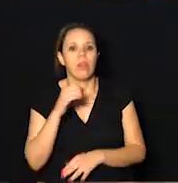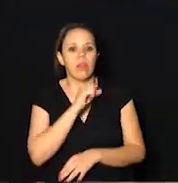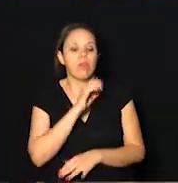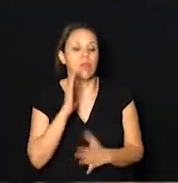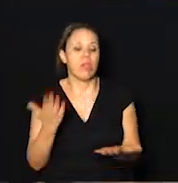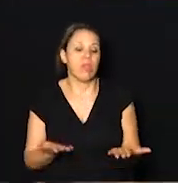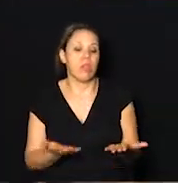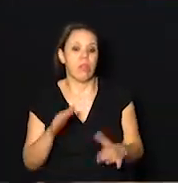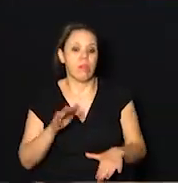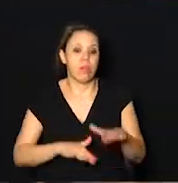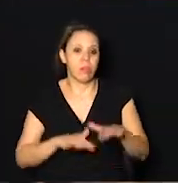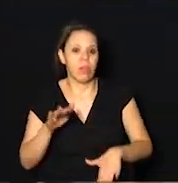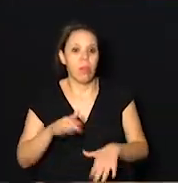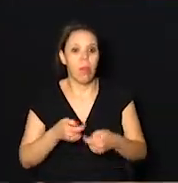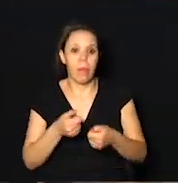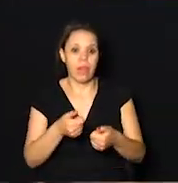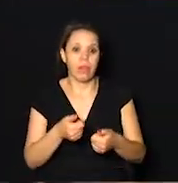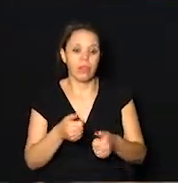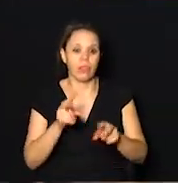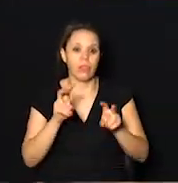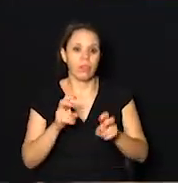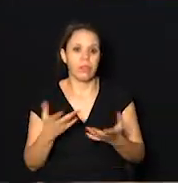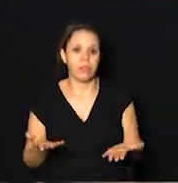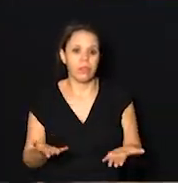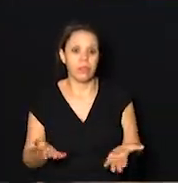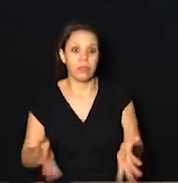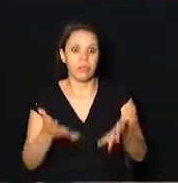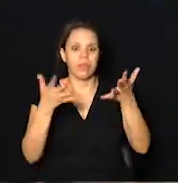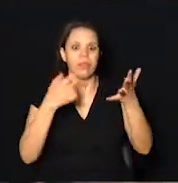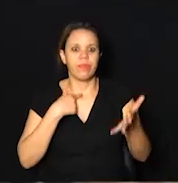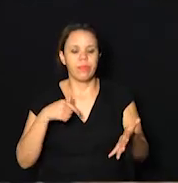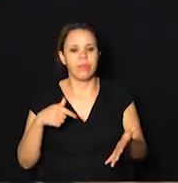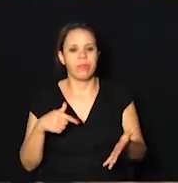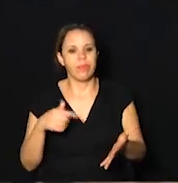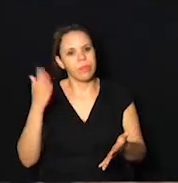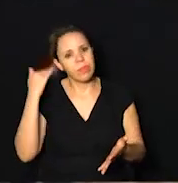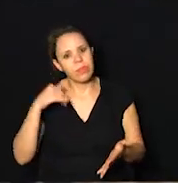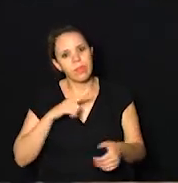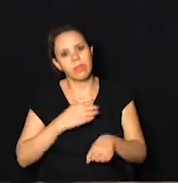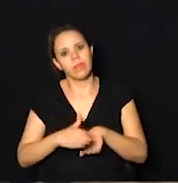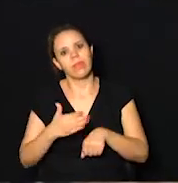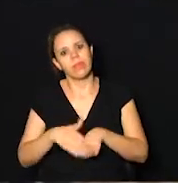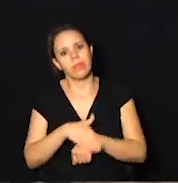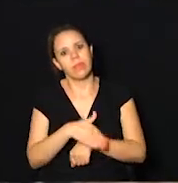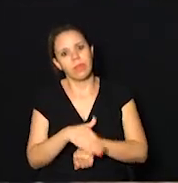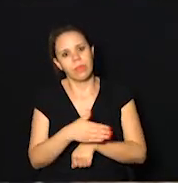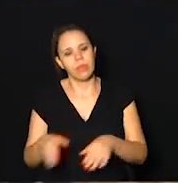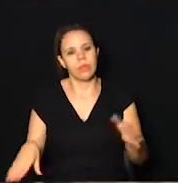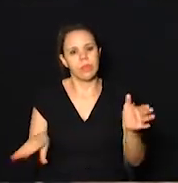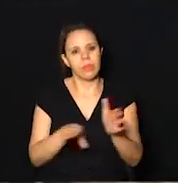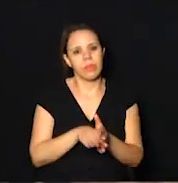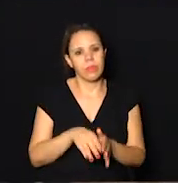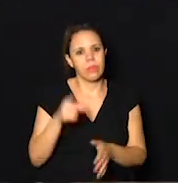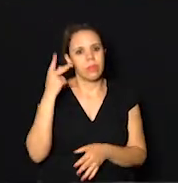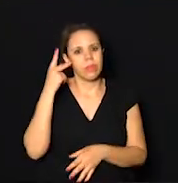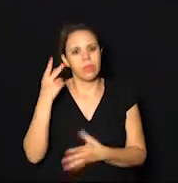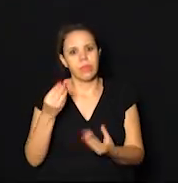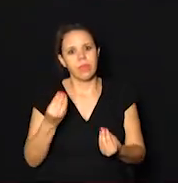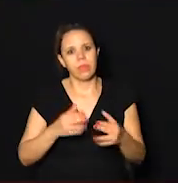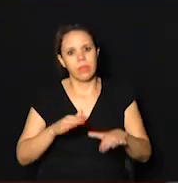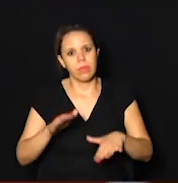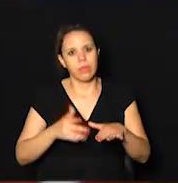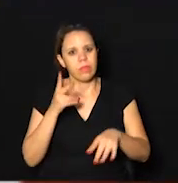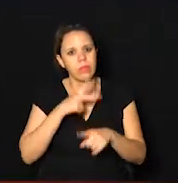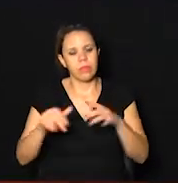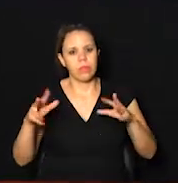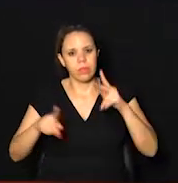de certa forma sendo até benéfico com relação à motivação né saber que ele treina na rua e chega lá em são paulo